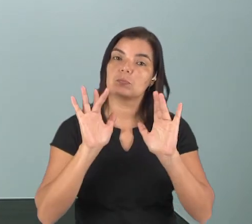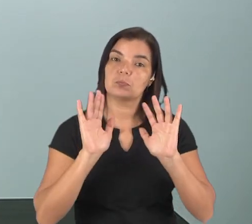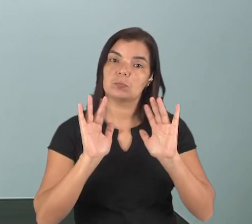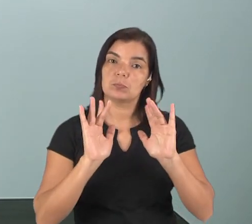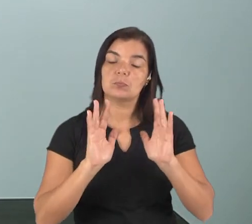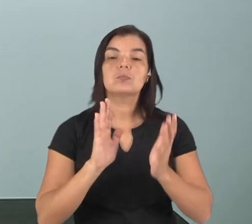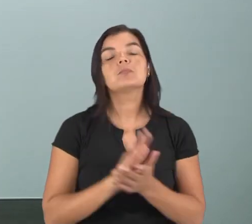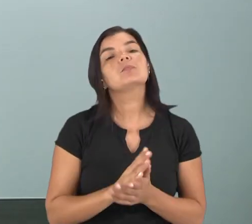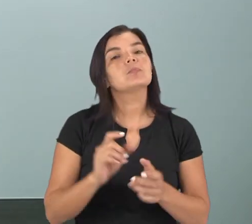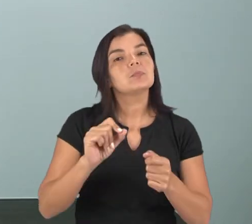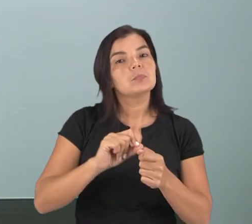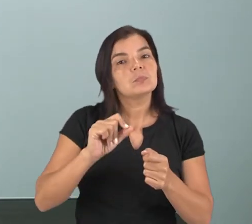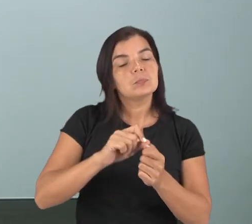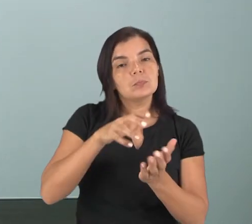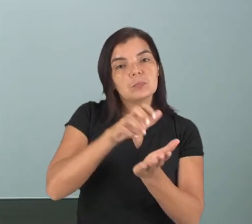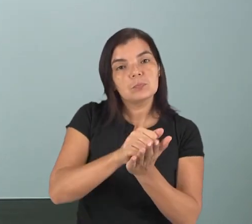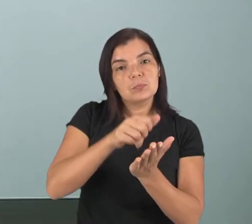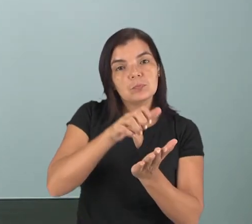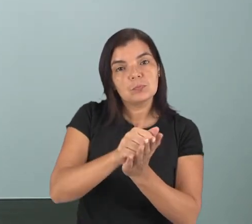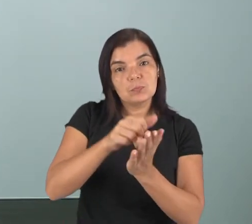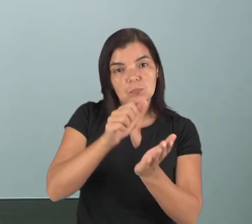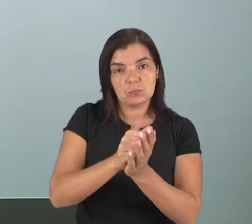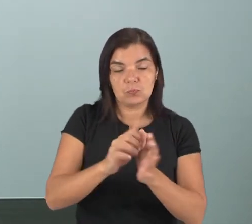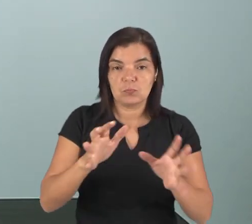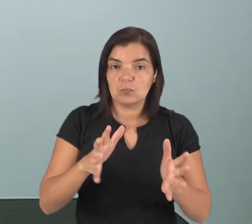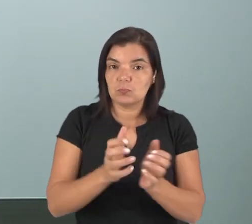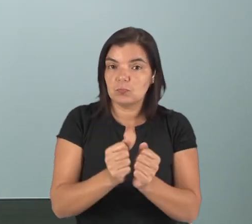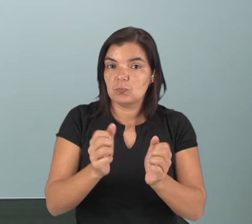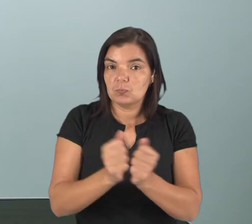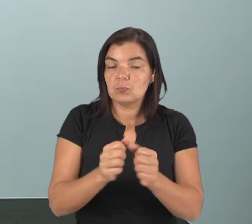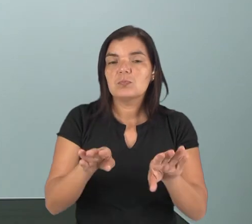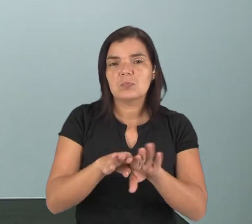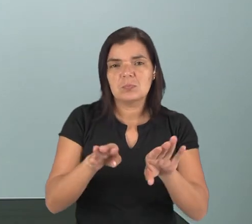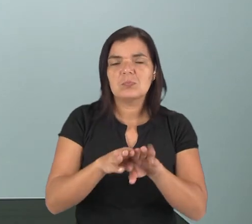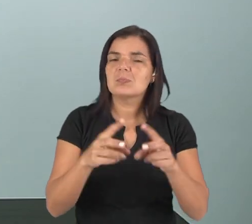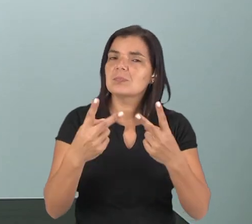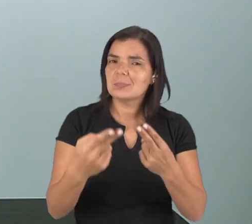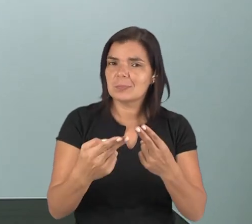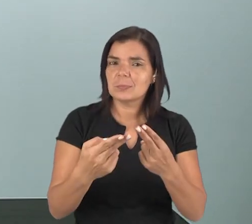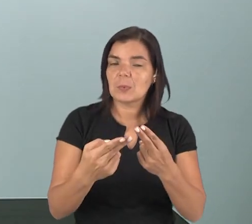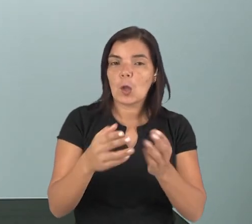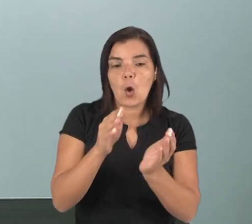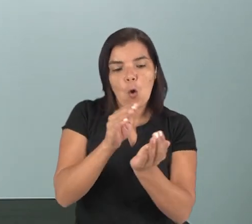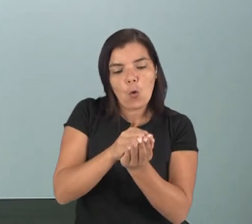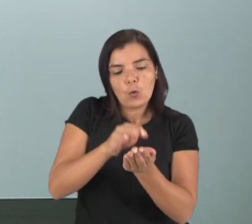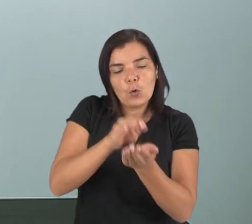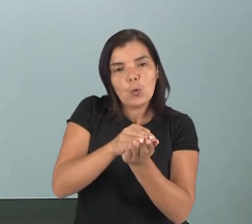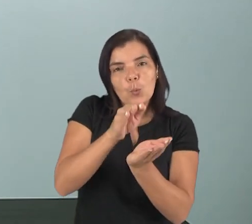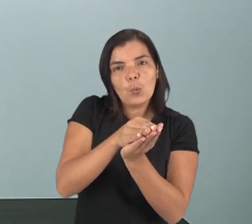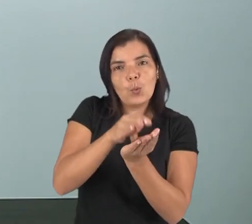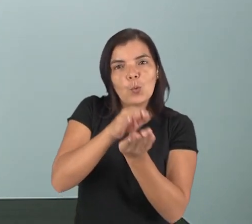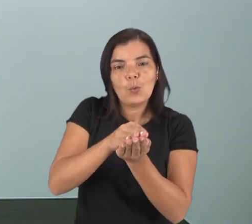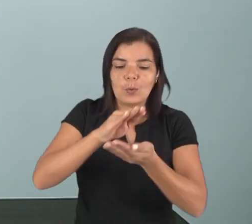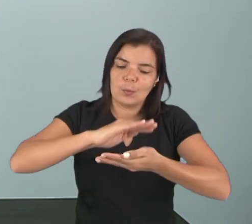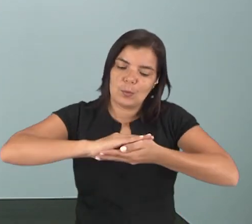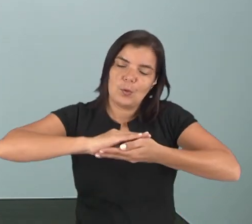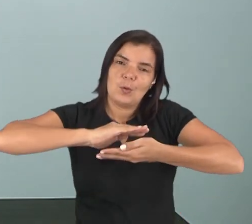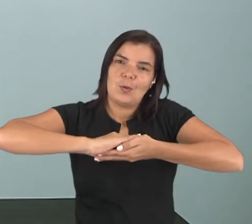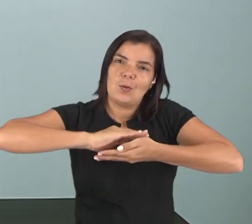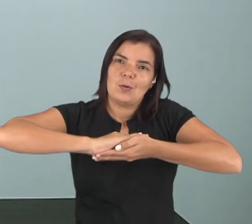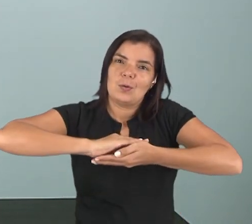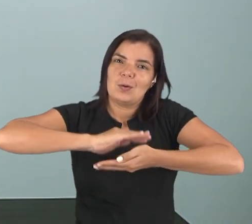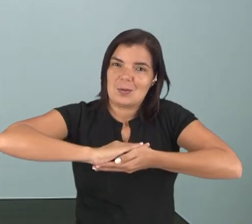né? E faziam uma espécie de capitão, eles juntavam assim, ficava tipo o quibe de arroz. Juntava tudinho assim, né? Fazia umas